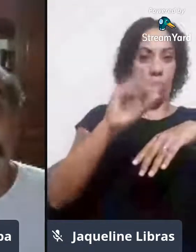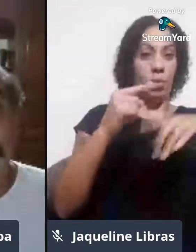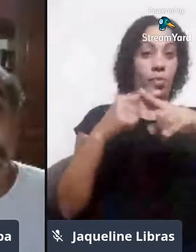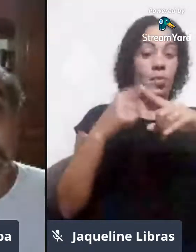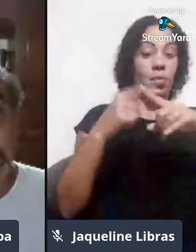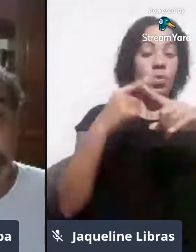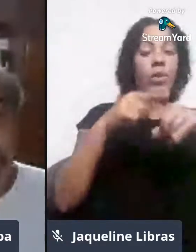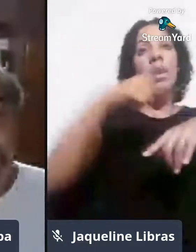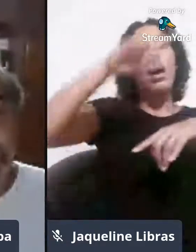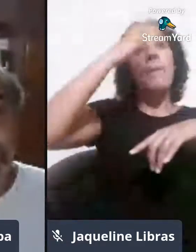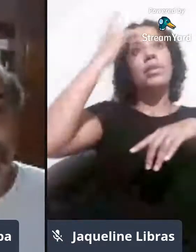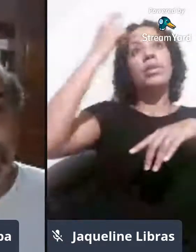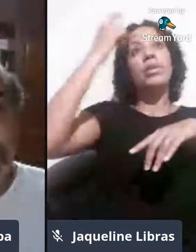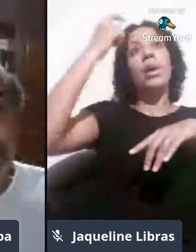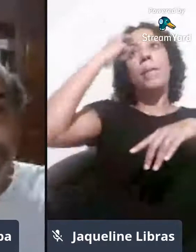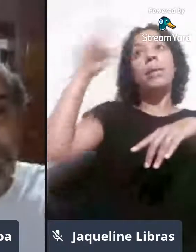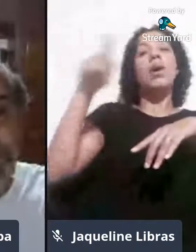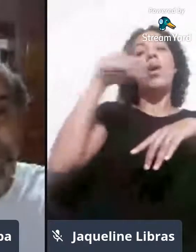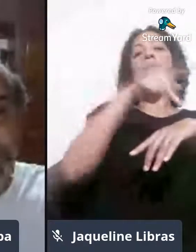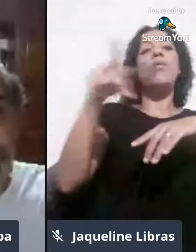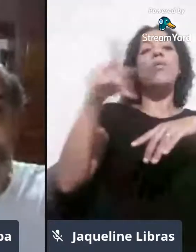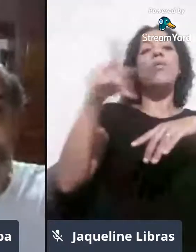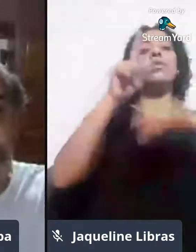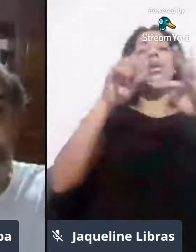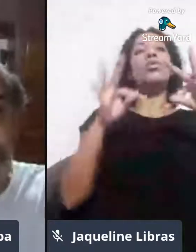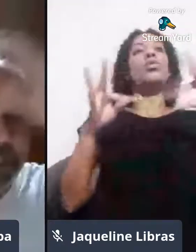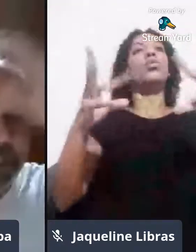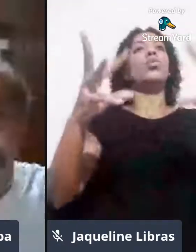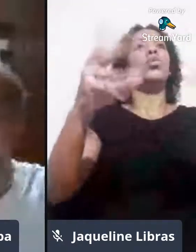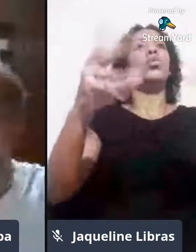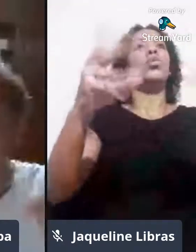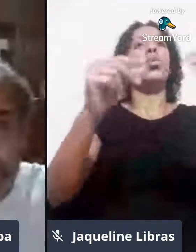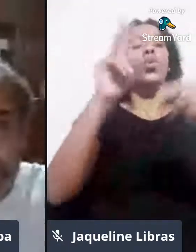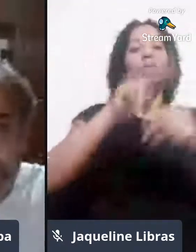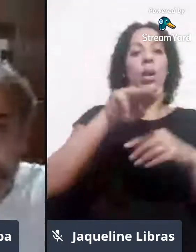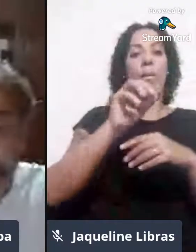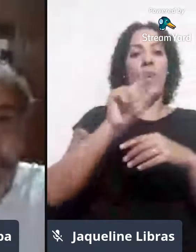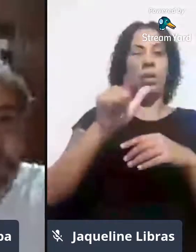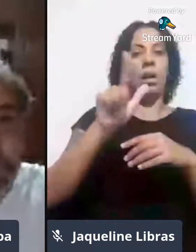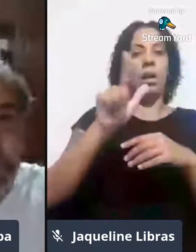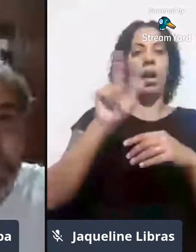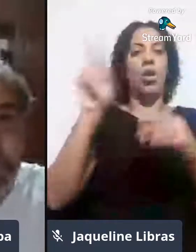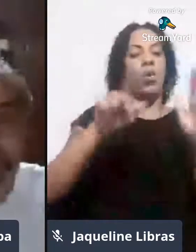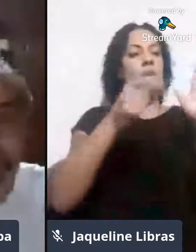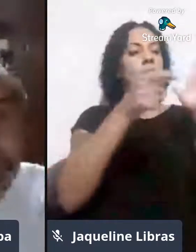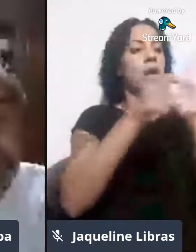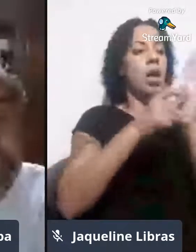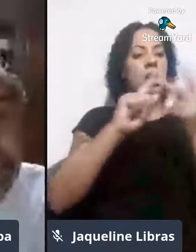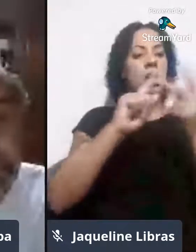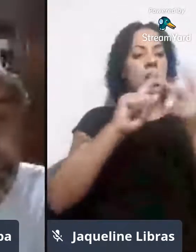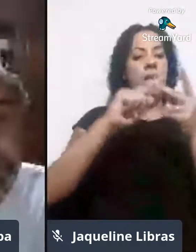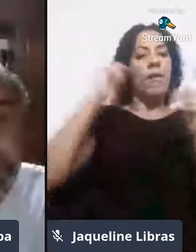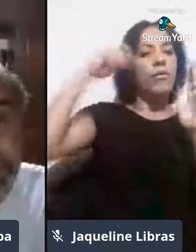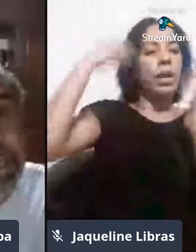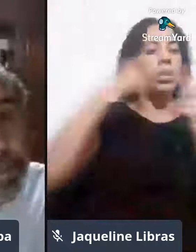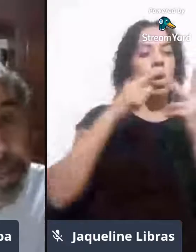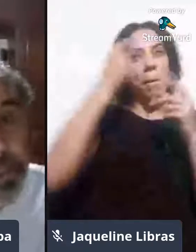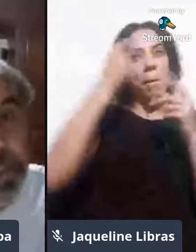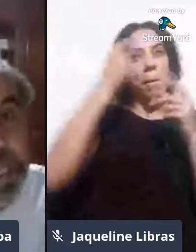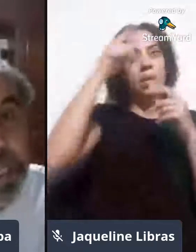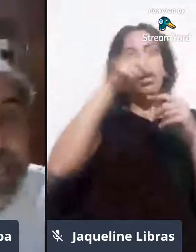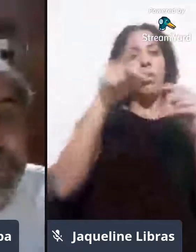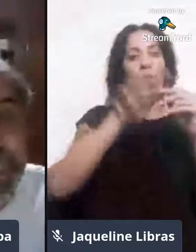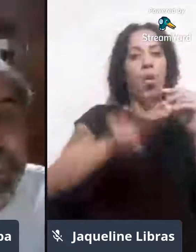totalmente multimodal na sua aula, ele usa gestos, ele usa software, ele usa vídeos, ele usa tudo, mas na prova,